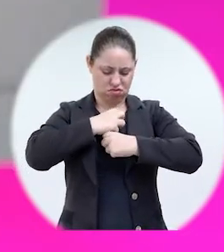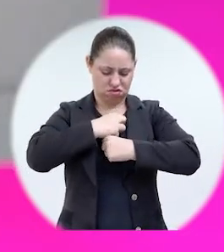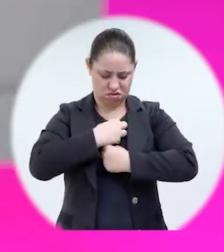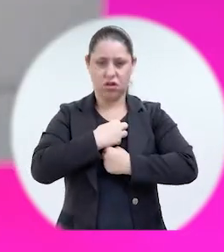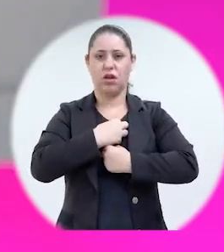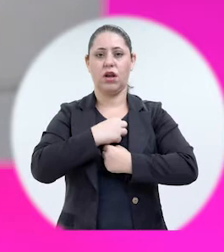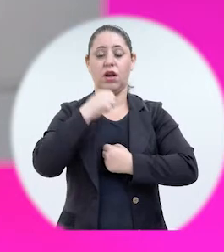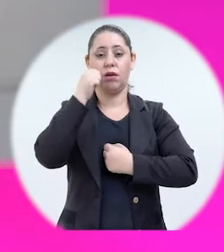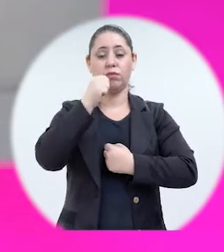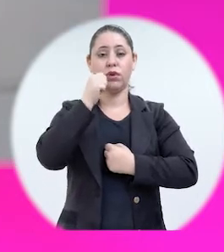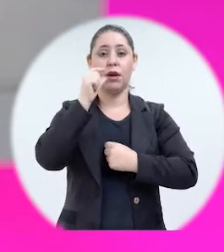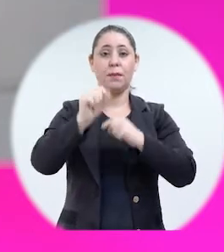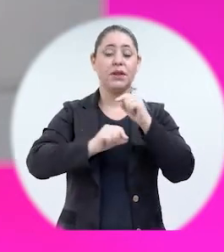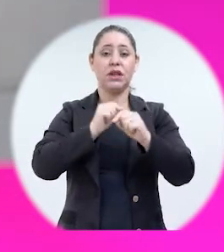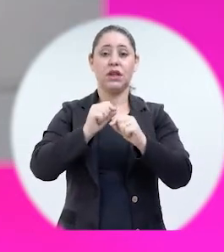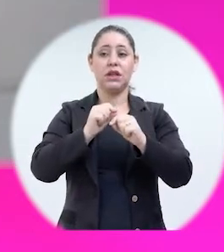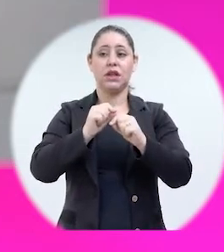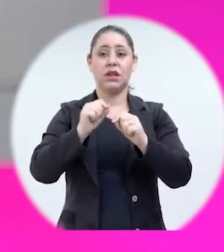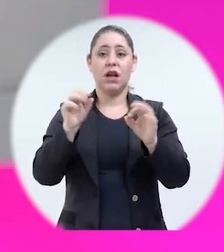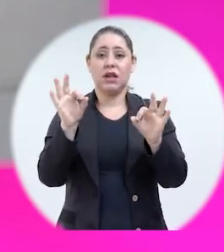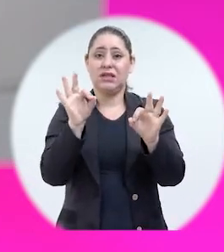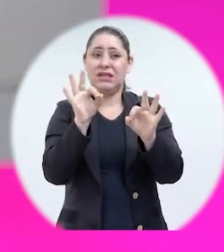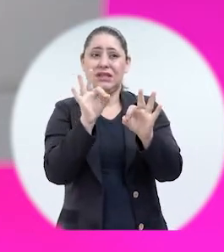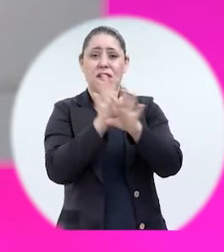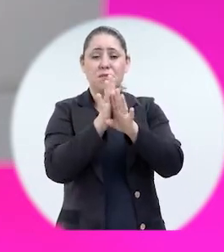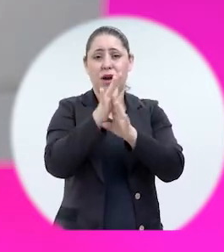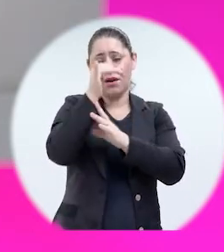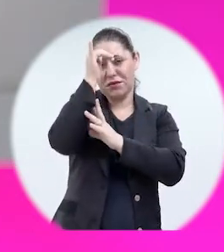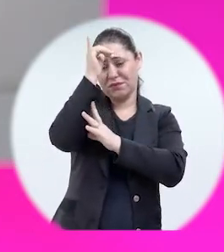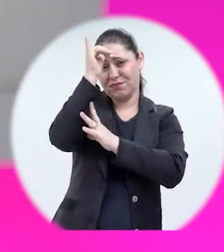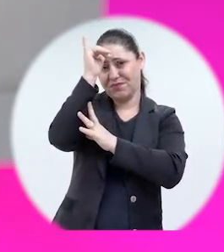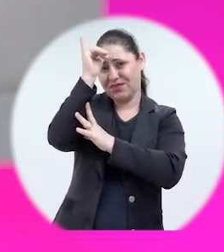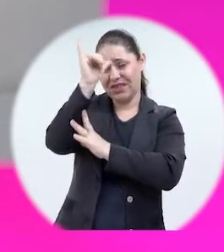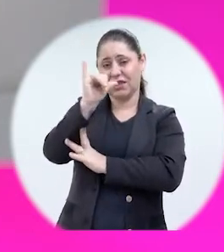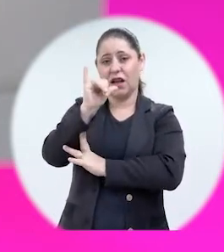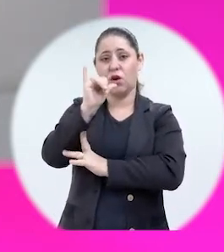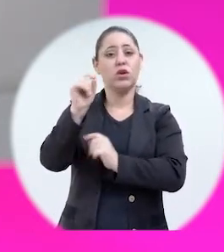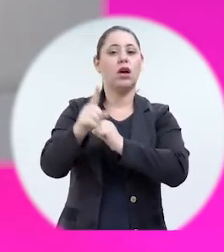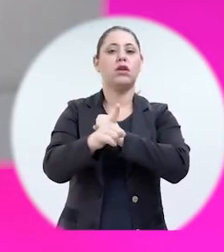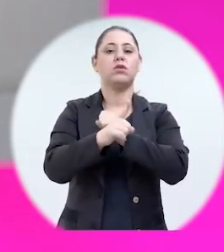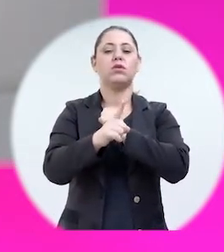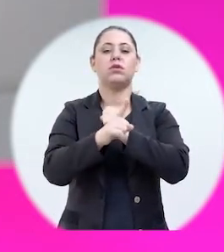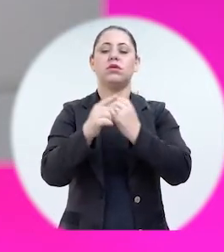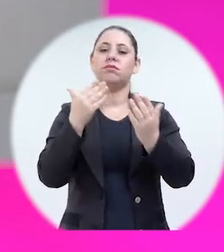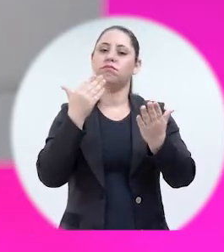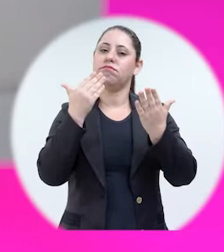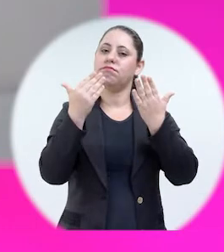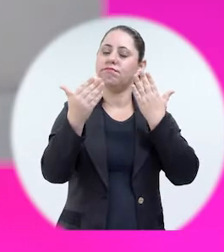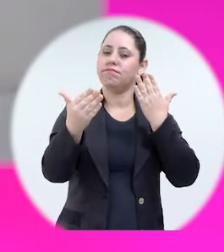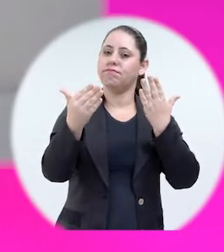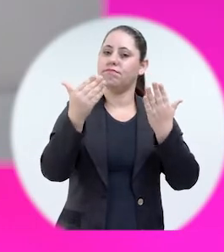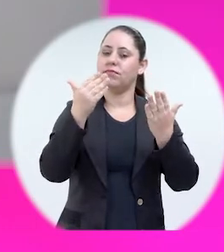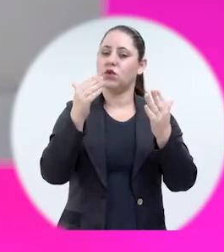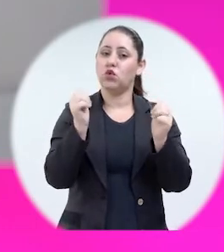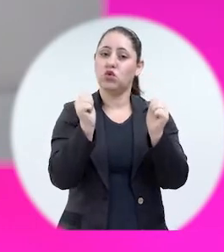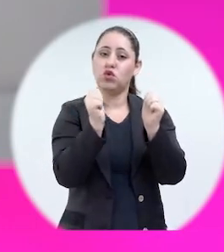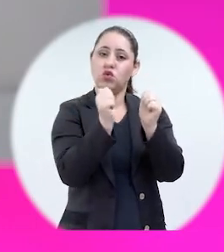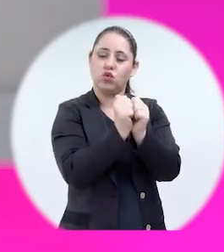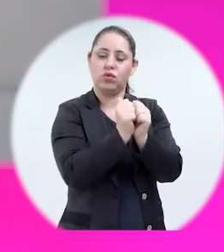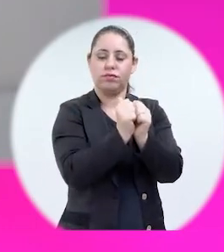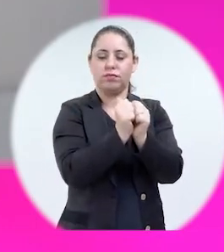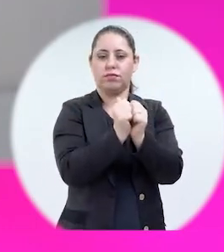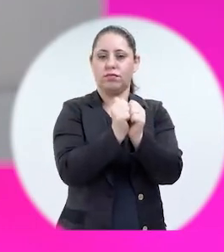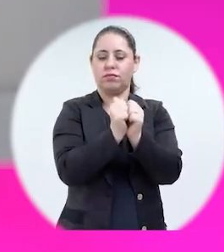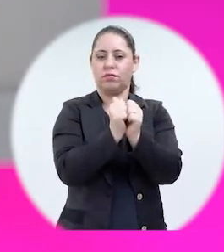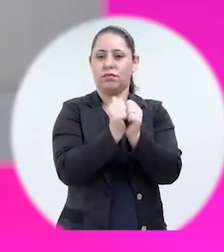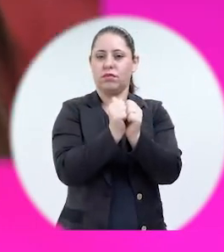nessa mulher. E aí, para ela sair, o acompanhamento psicoterápico, a